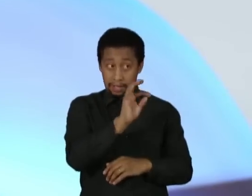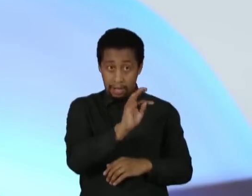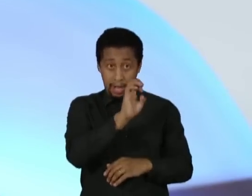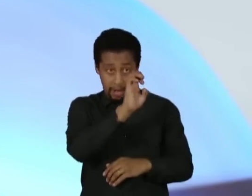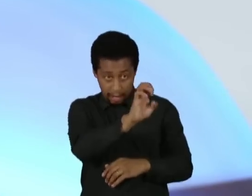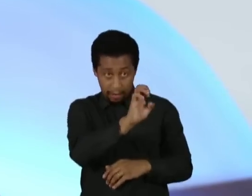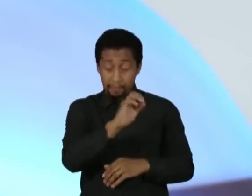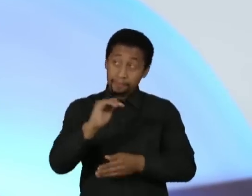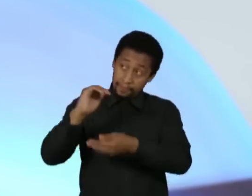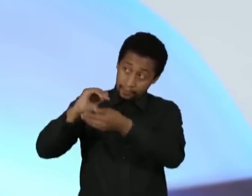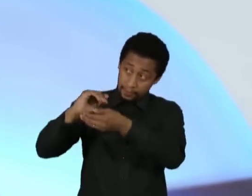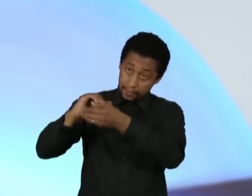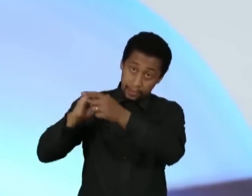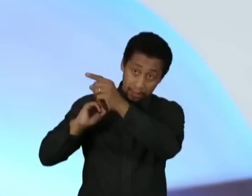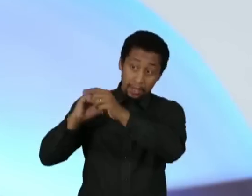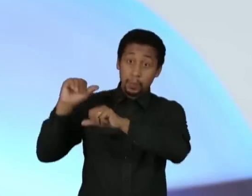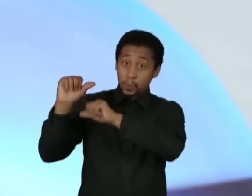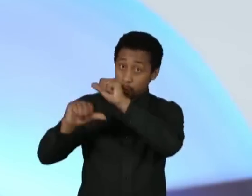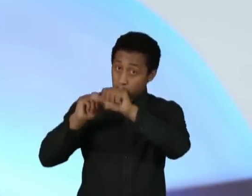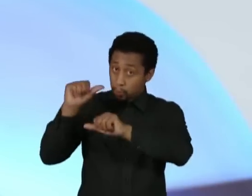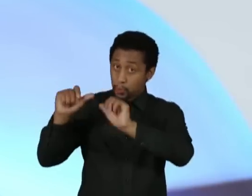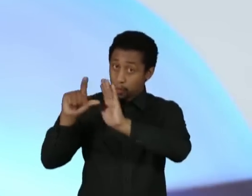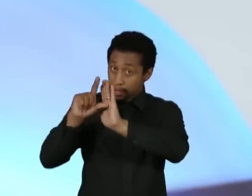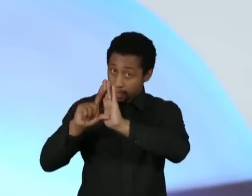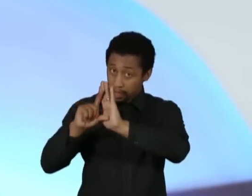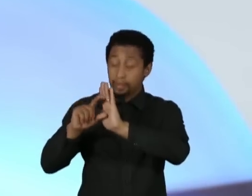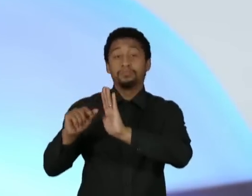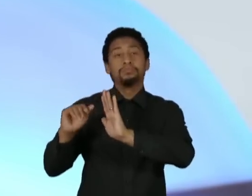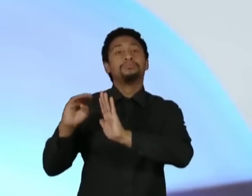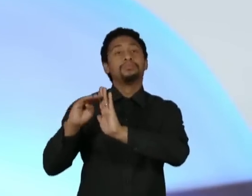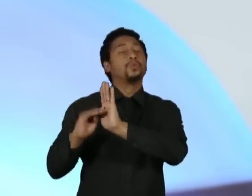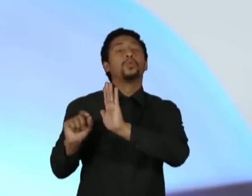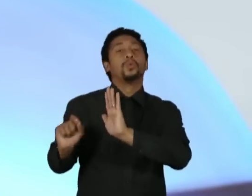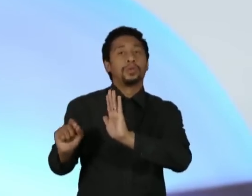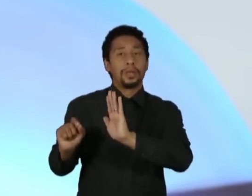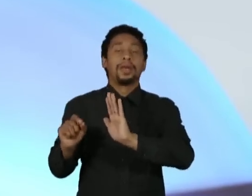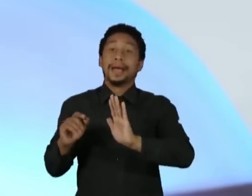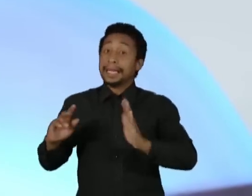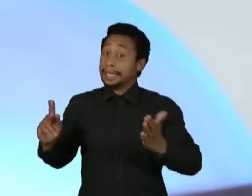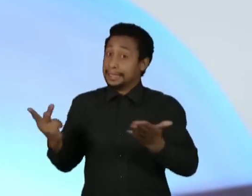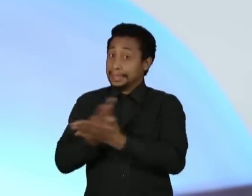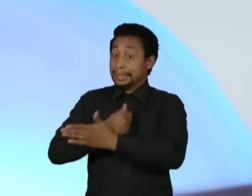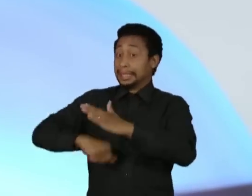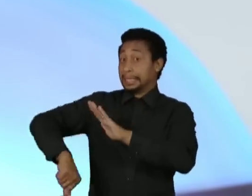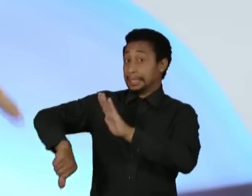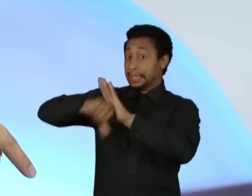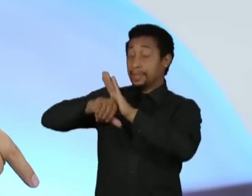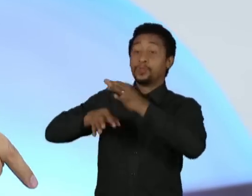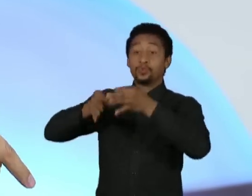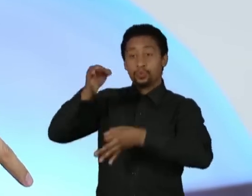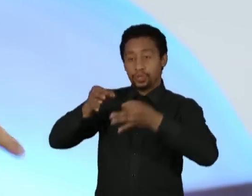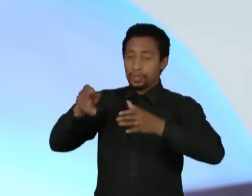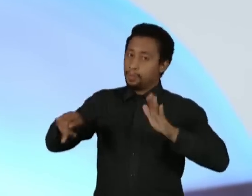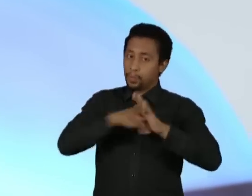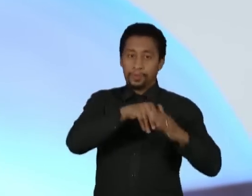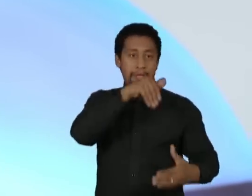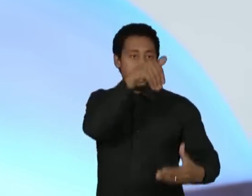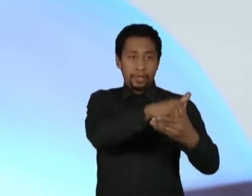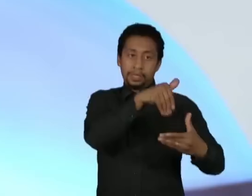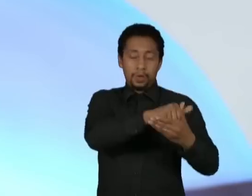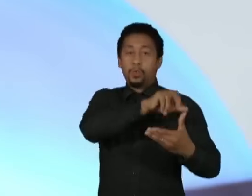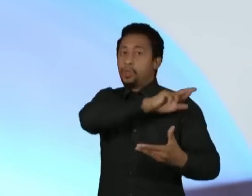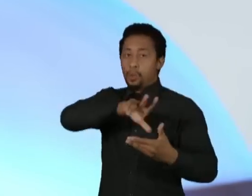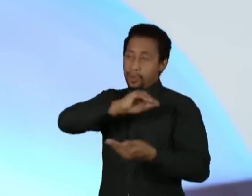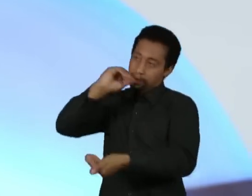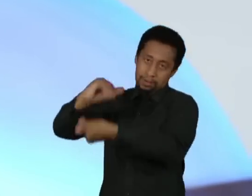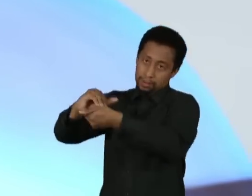regra do jogo, dizendo que crimes de corrupção política têm que ser processados na Justiça Eleitoral e não na Justiça Federal, e está aplicando para trás. Aplicou hoje